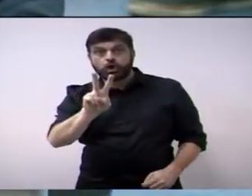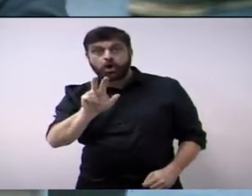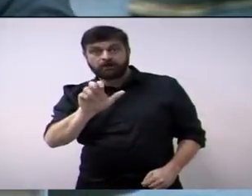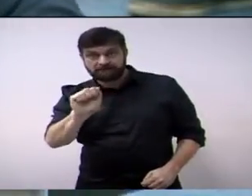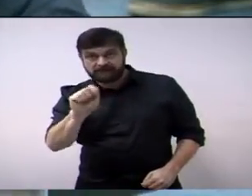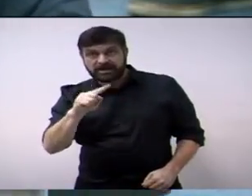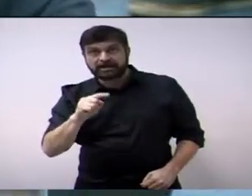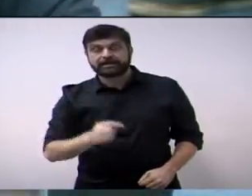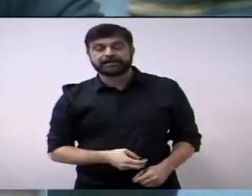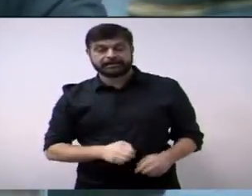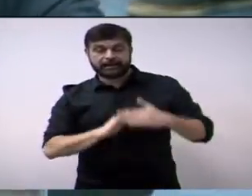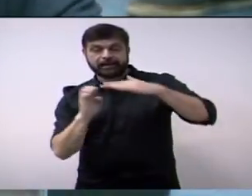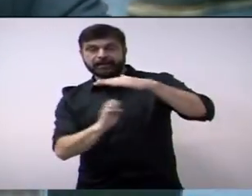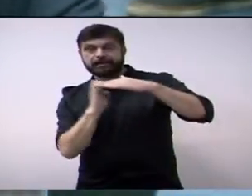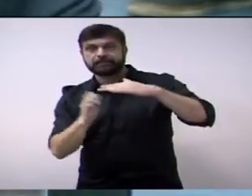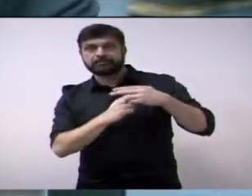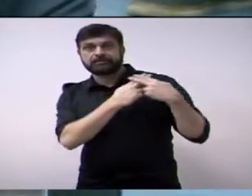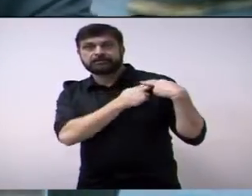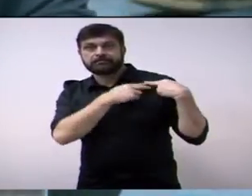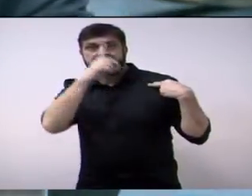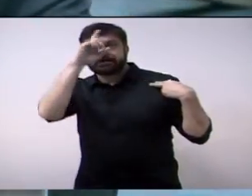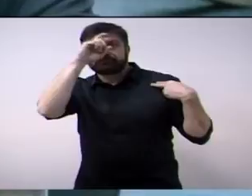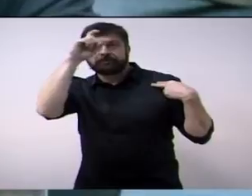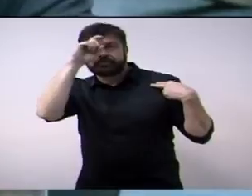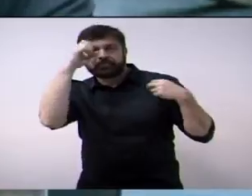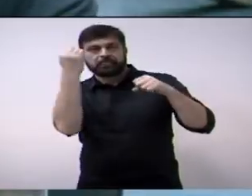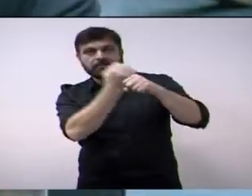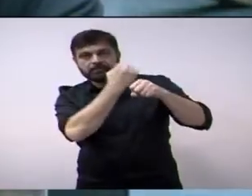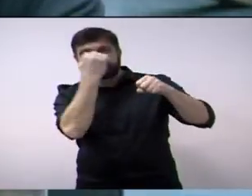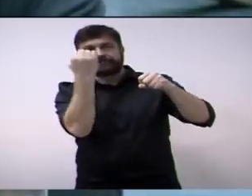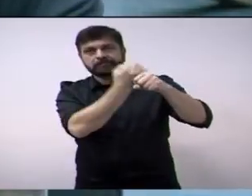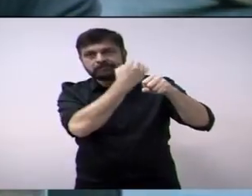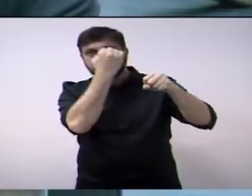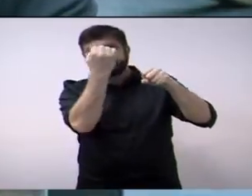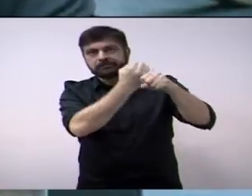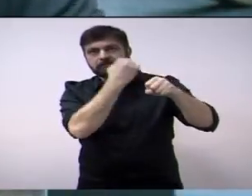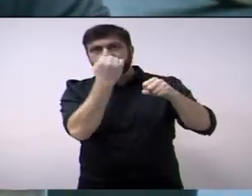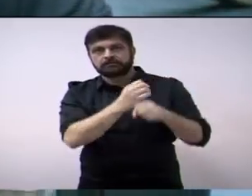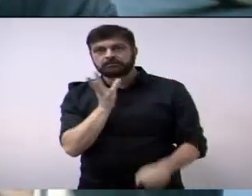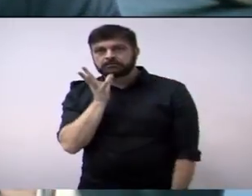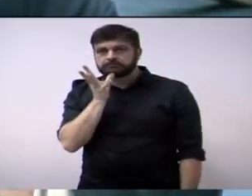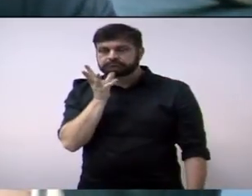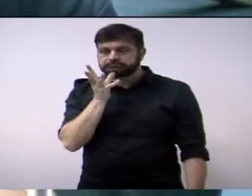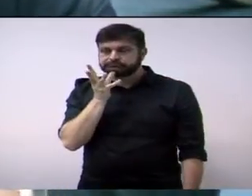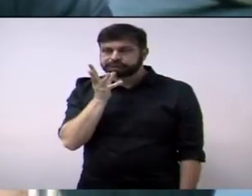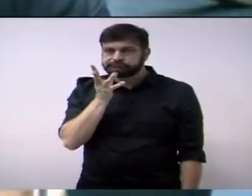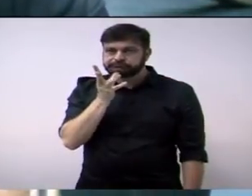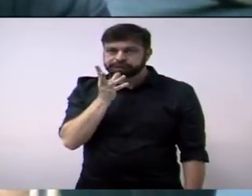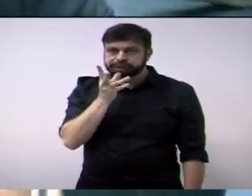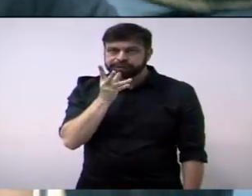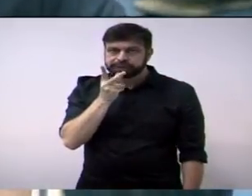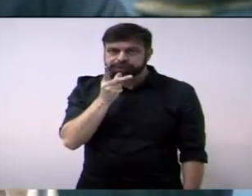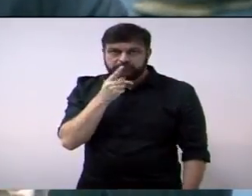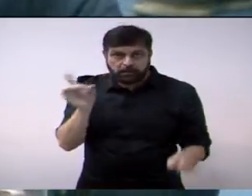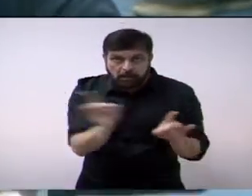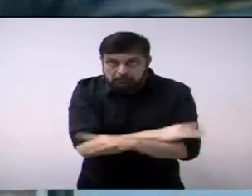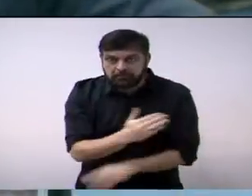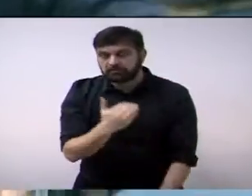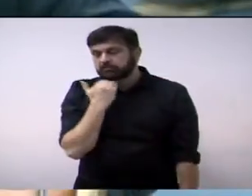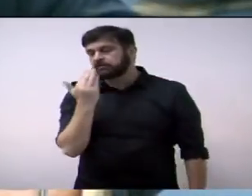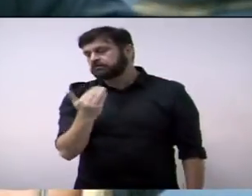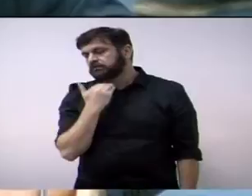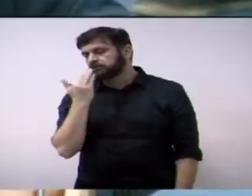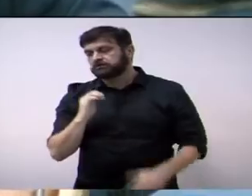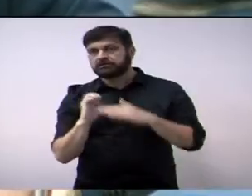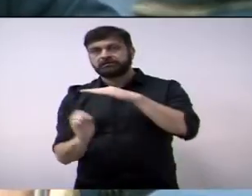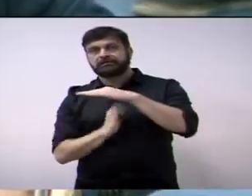cidade e nunca termina, né? E foi noticiado que a empresa, ela dará